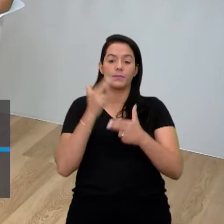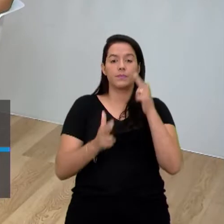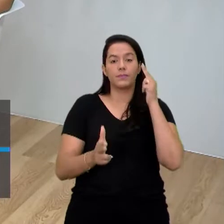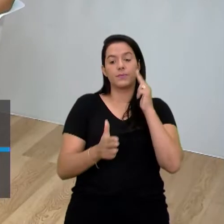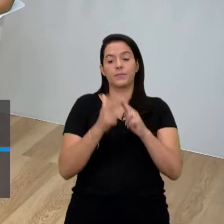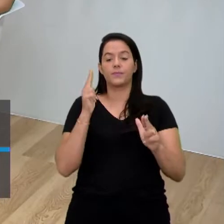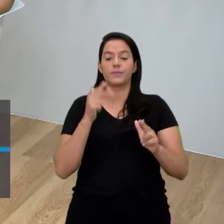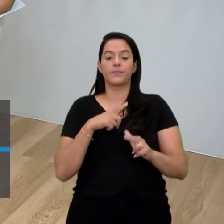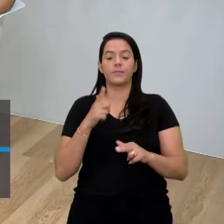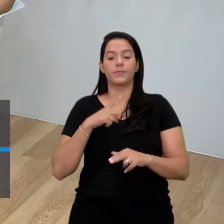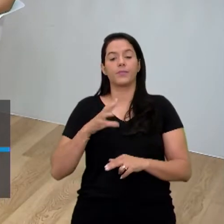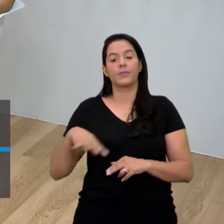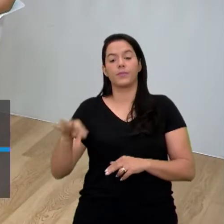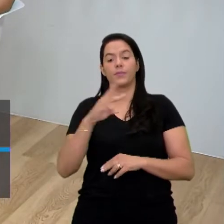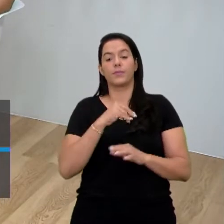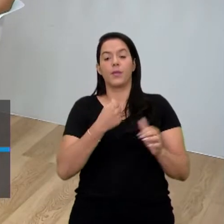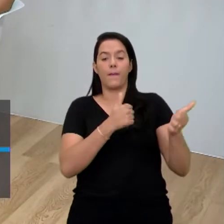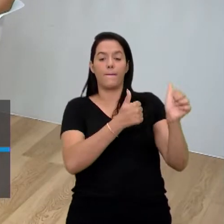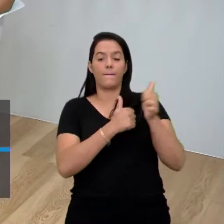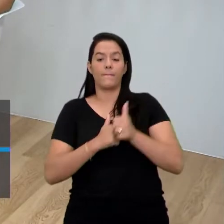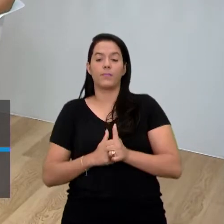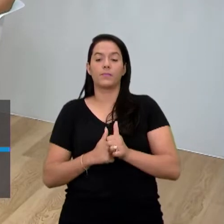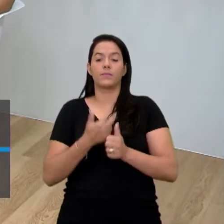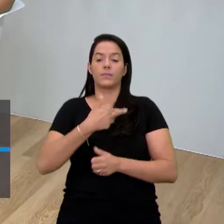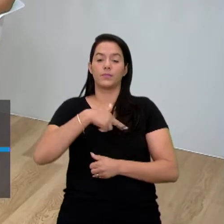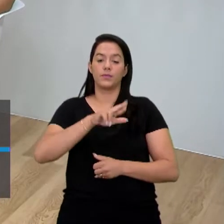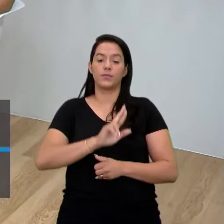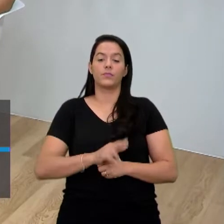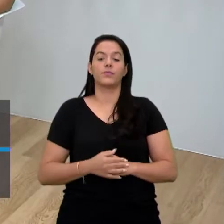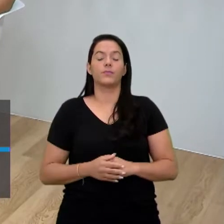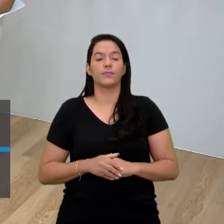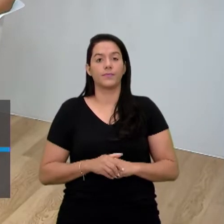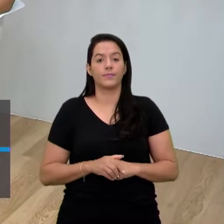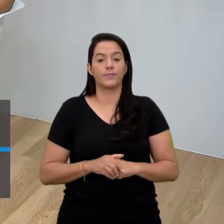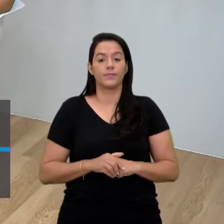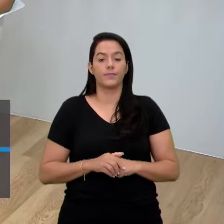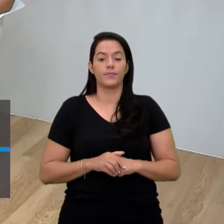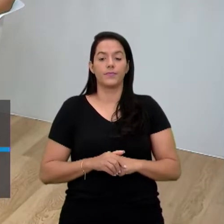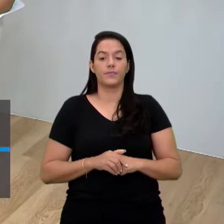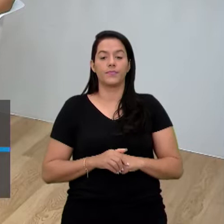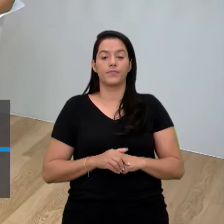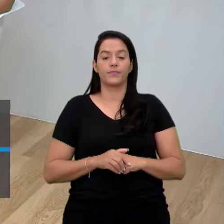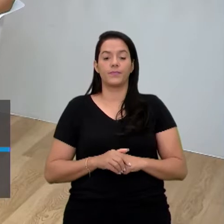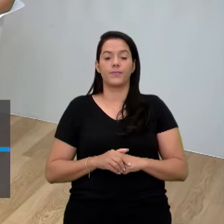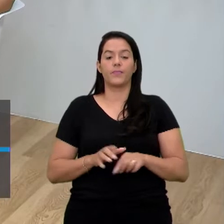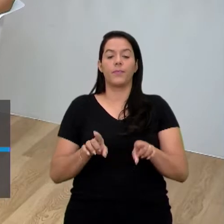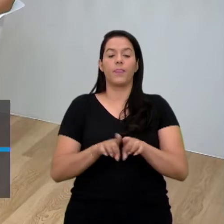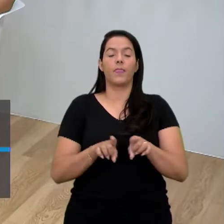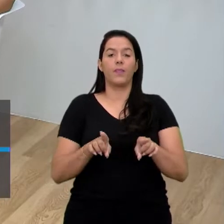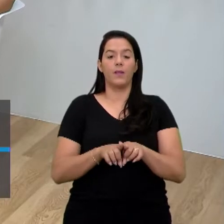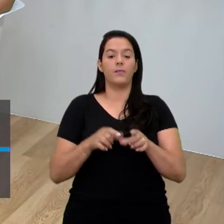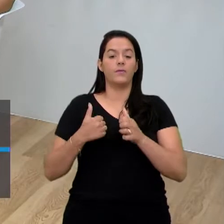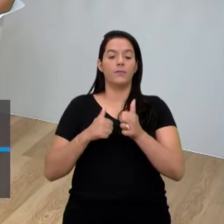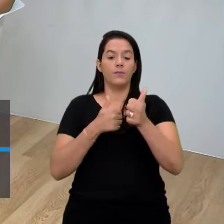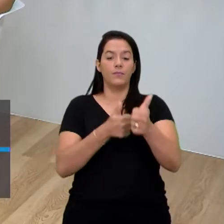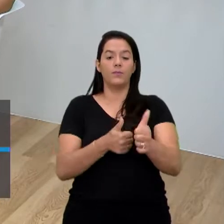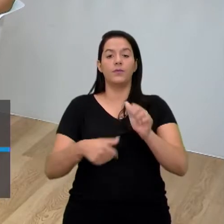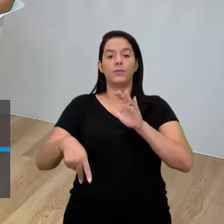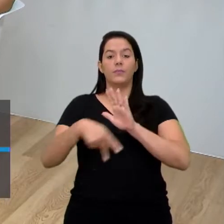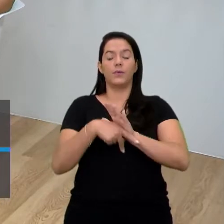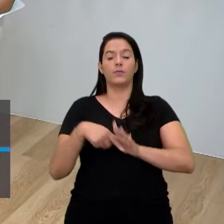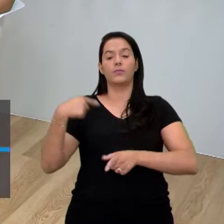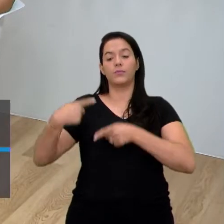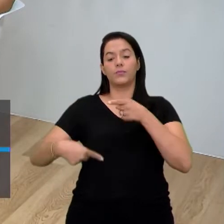camuflar, justamente para não sofrer perseguição religiosa. E também a questão das perseguições de cunho político.